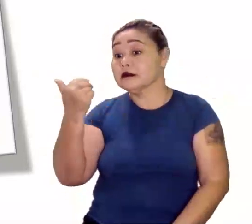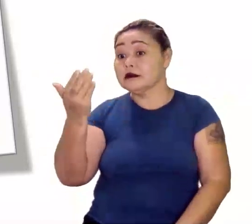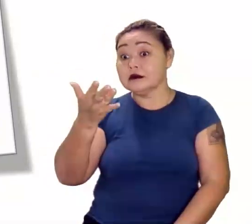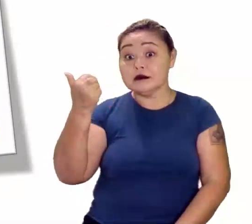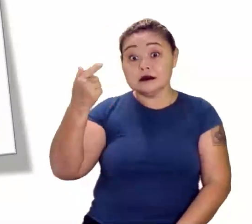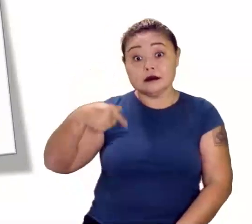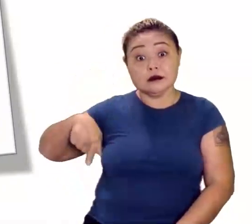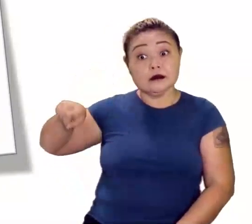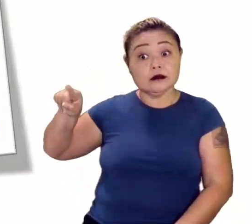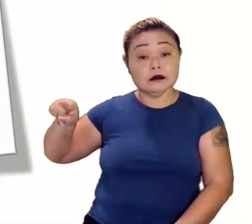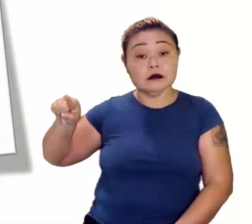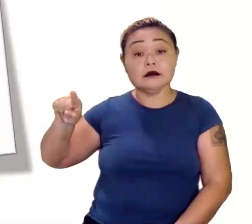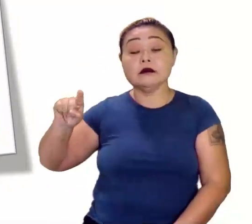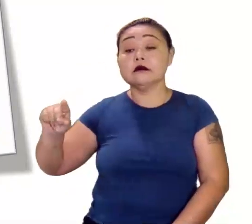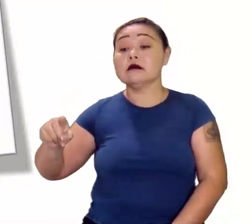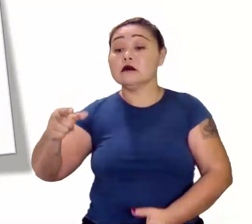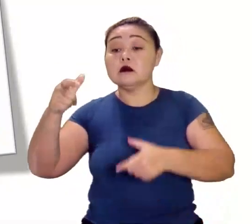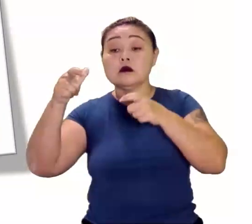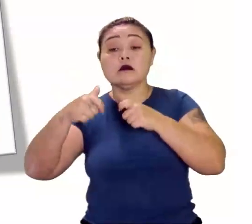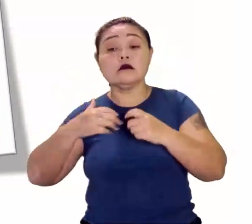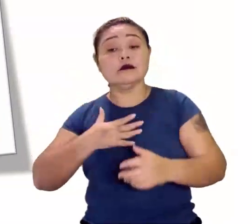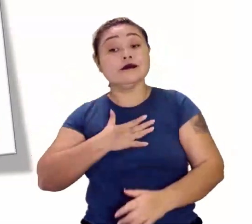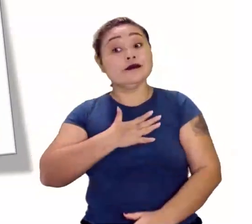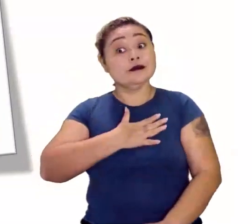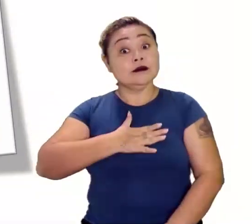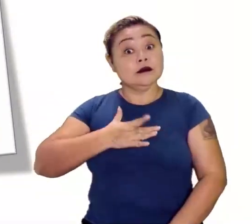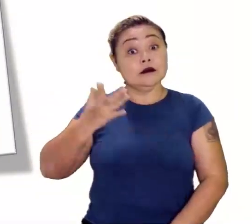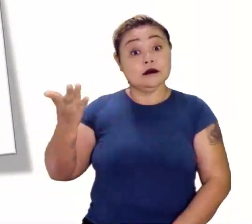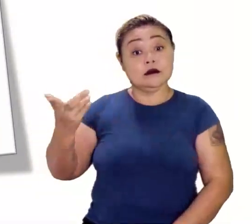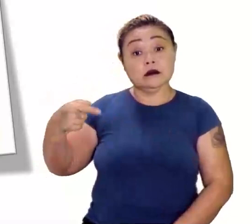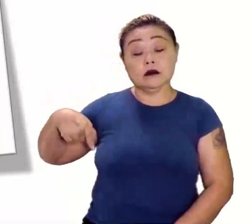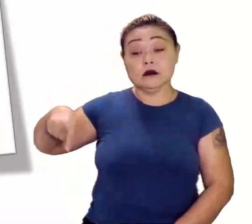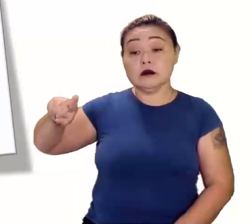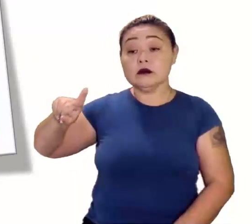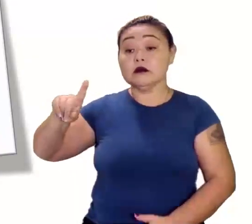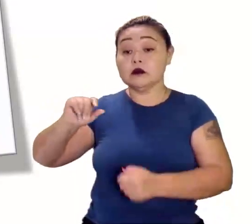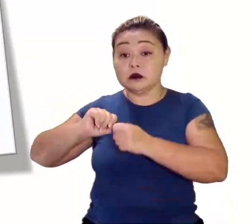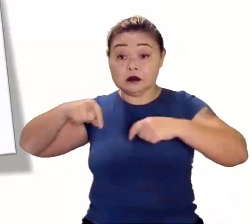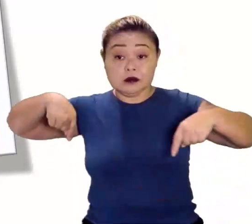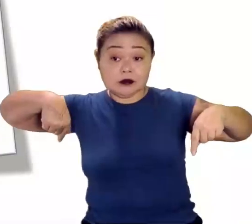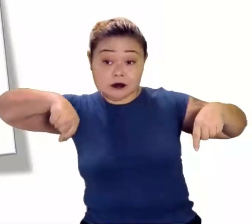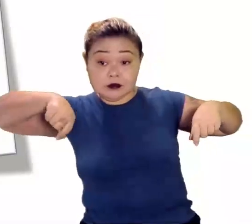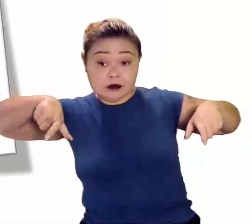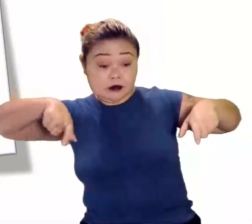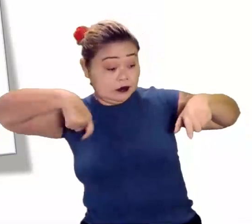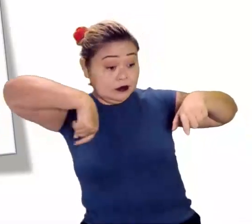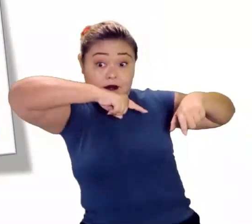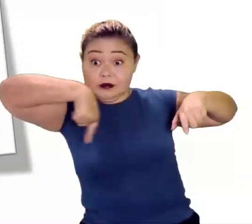lá. Olha aqui, um lugar bem agradável, né? Olha aqui, que lugar aqui para jogar bet é bom, né?